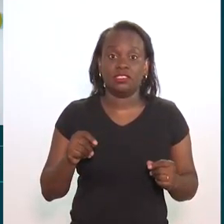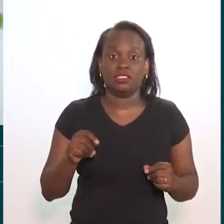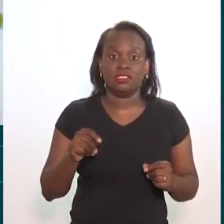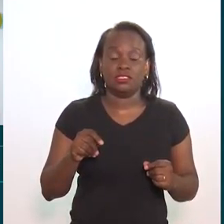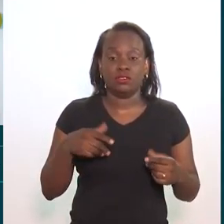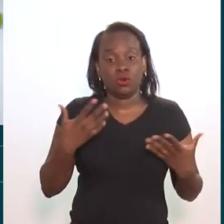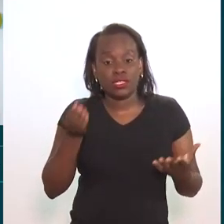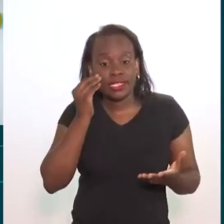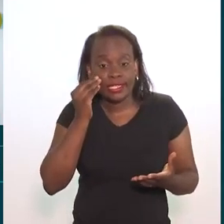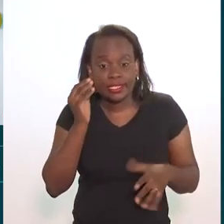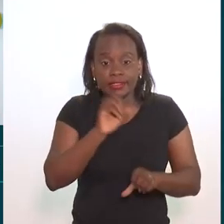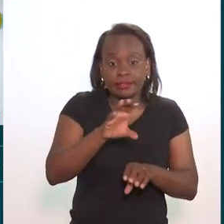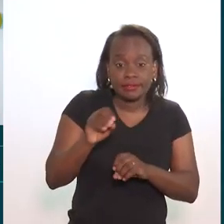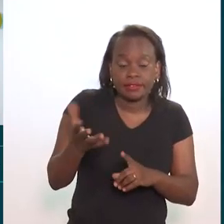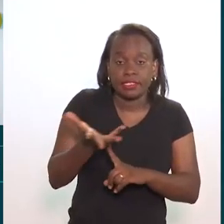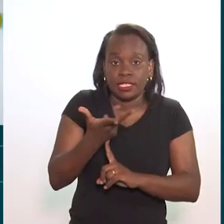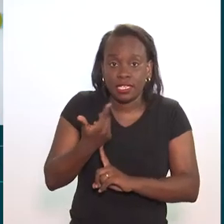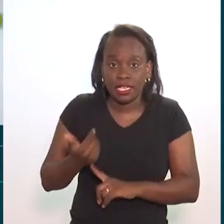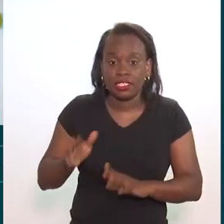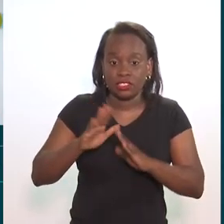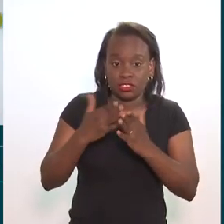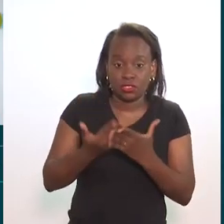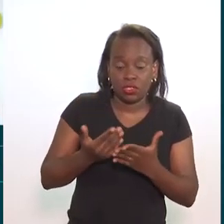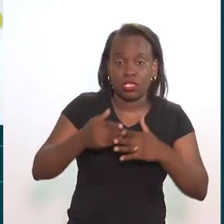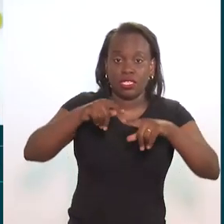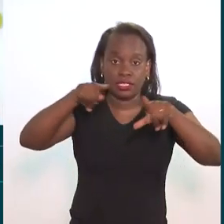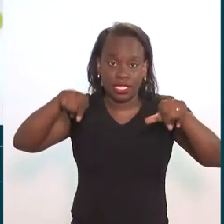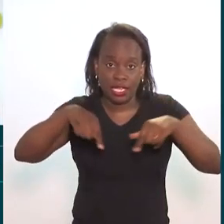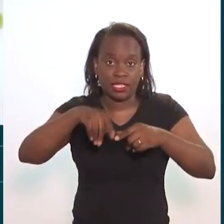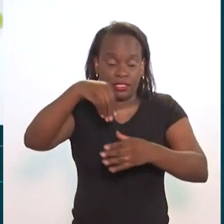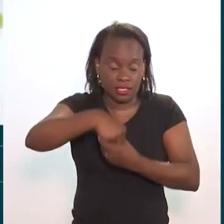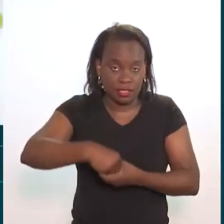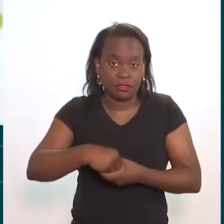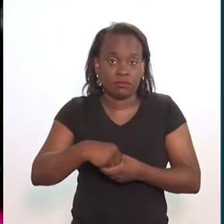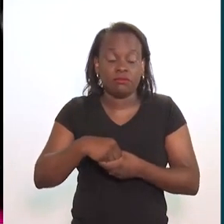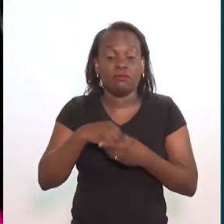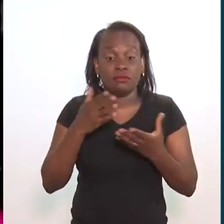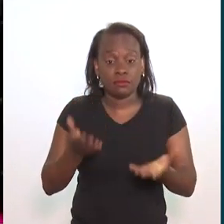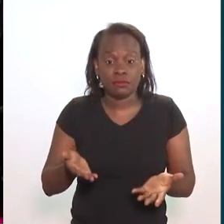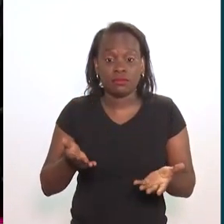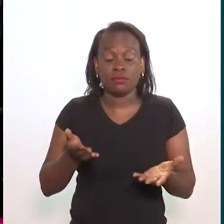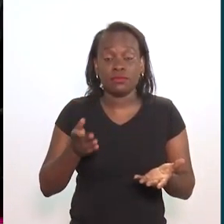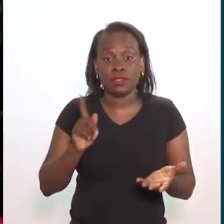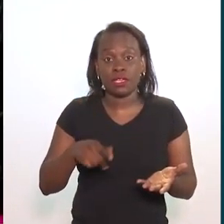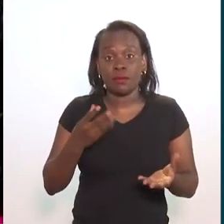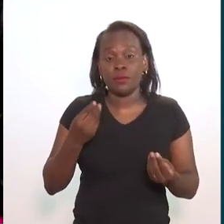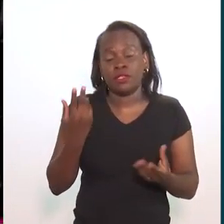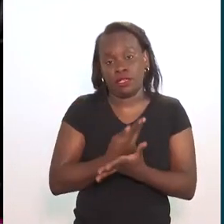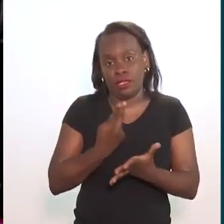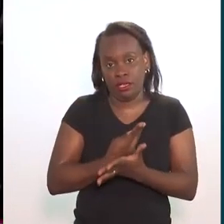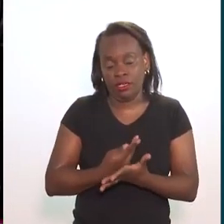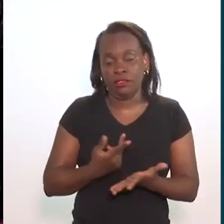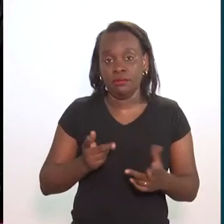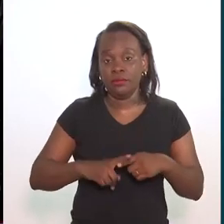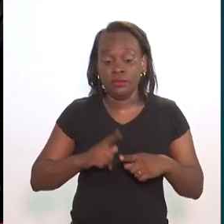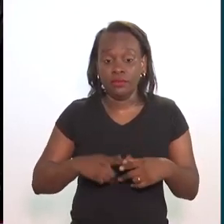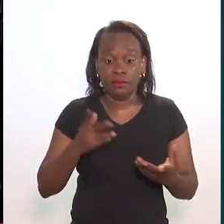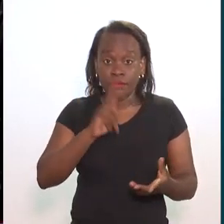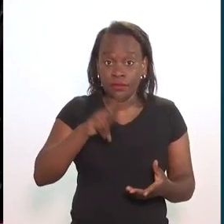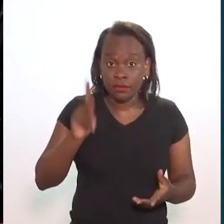fazendo ou tentando fazer algo de arte nas suas salas de aula E isso eu acho muito errado. Eu